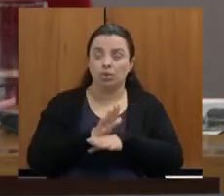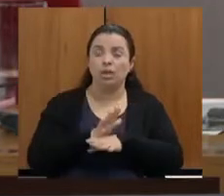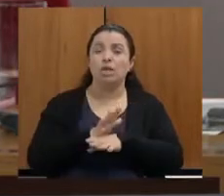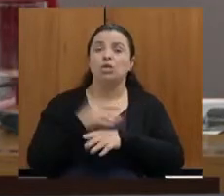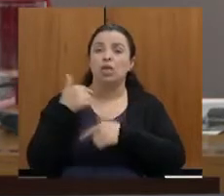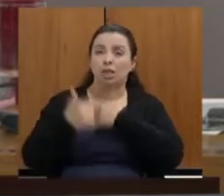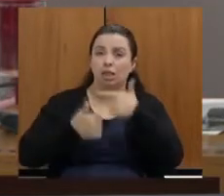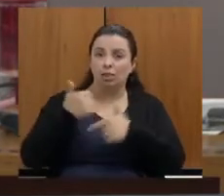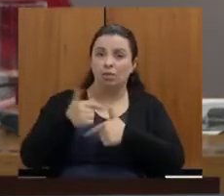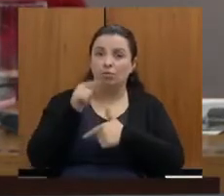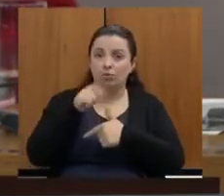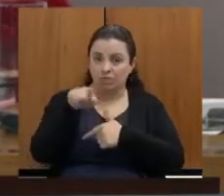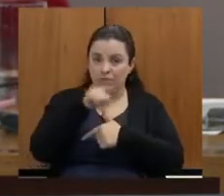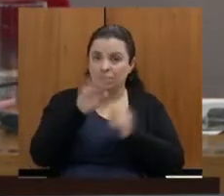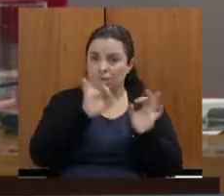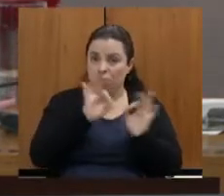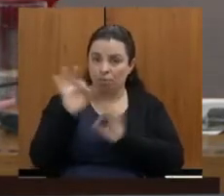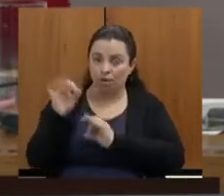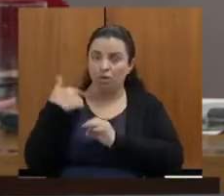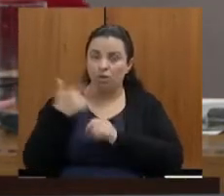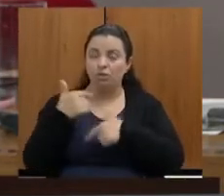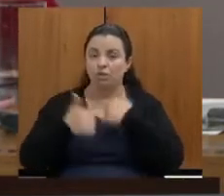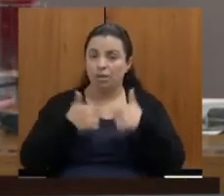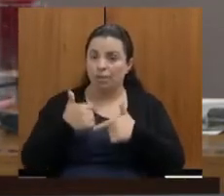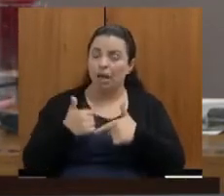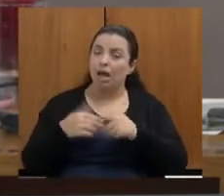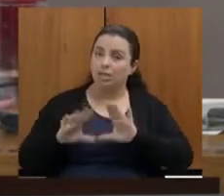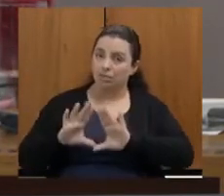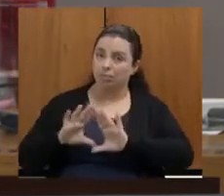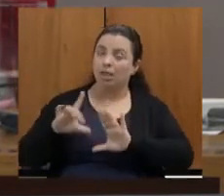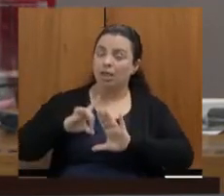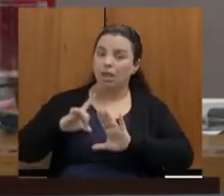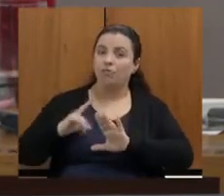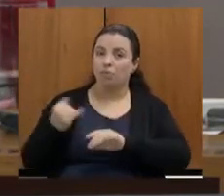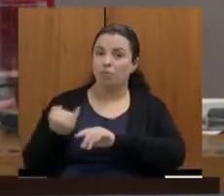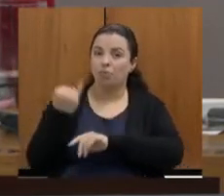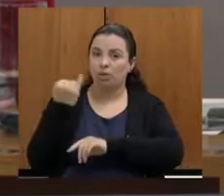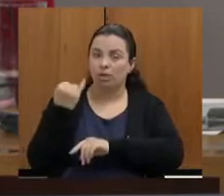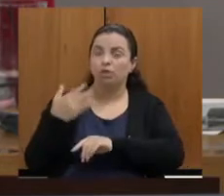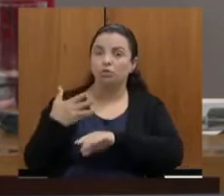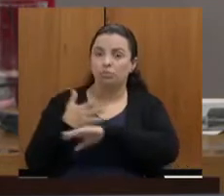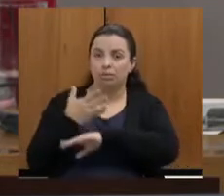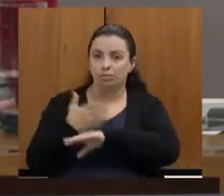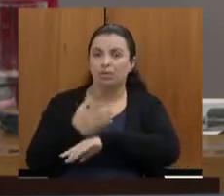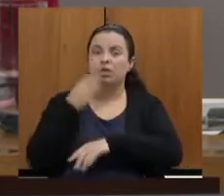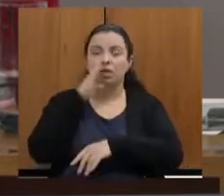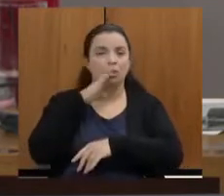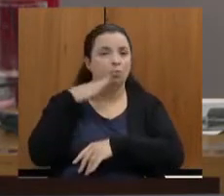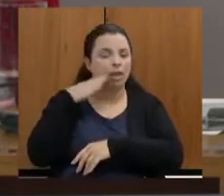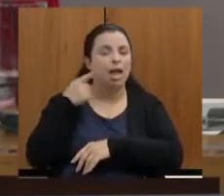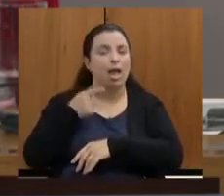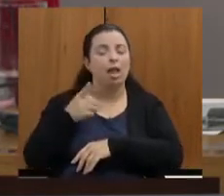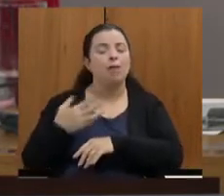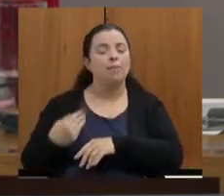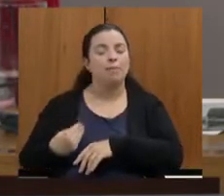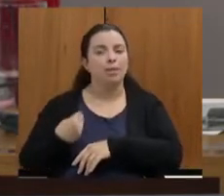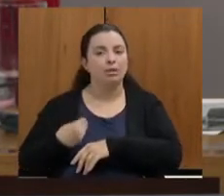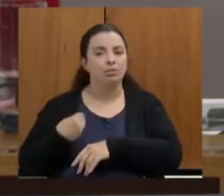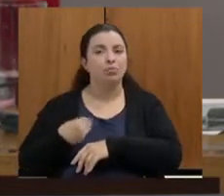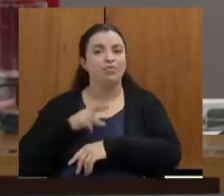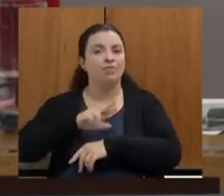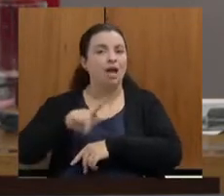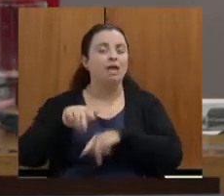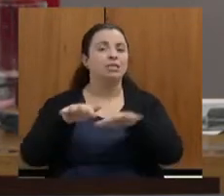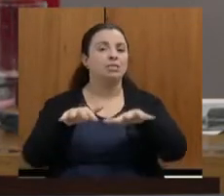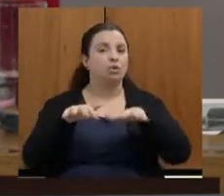trabalhos Assembleia Legislativa teve também a participação importante Deputado a Beatriz Cerqueira participou de ver e vocês